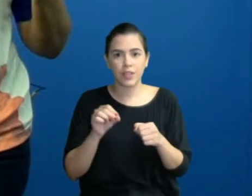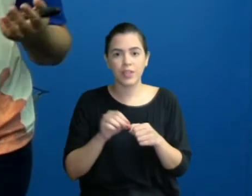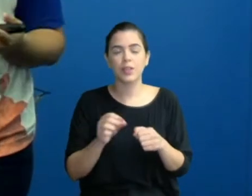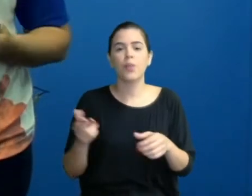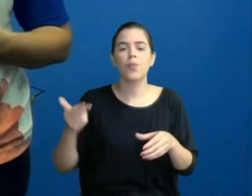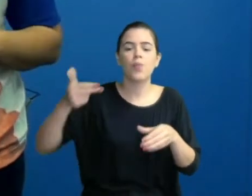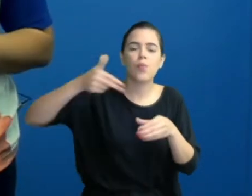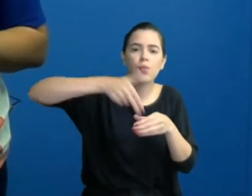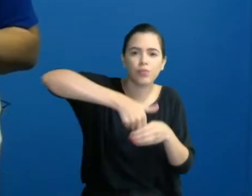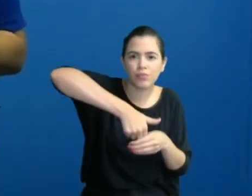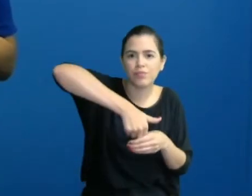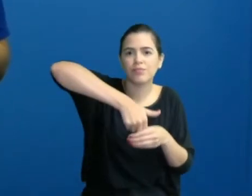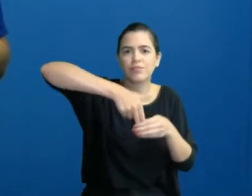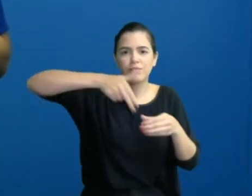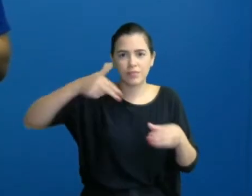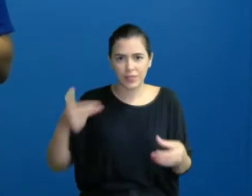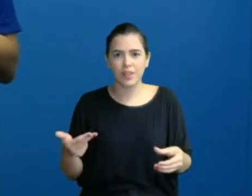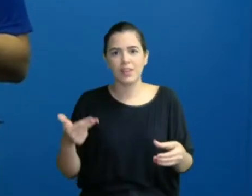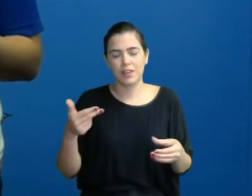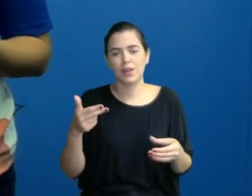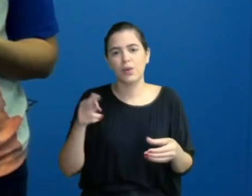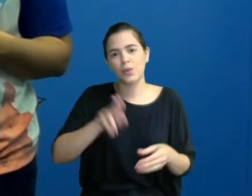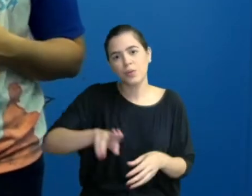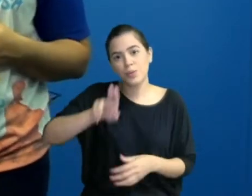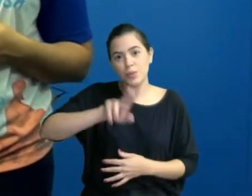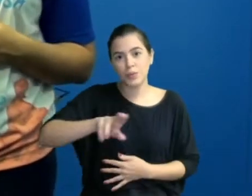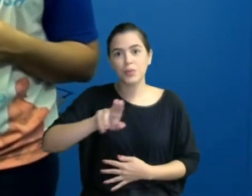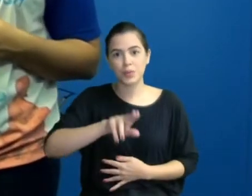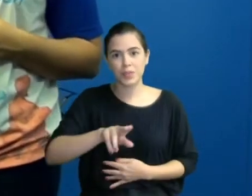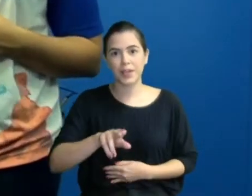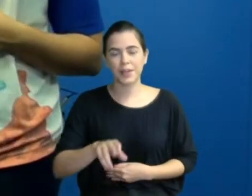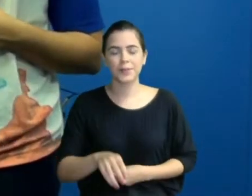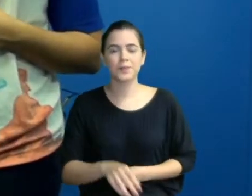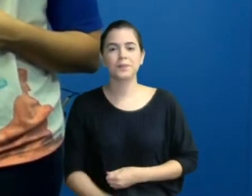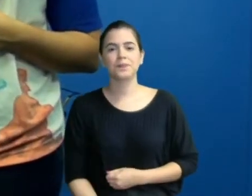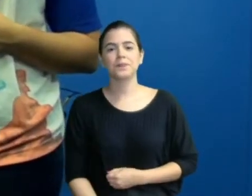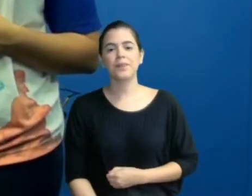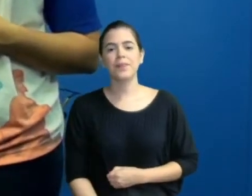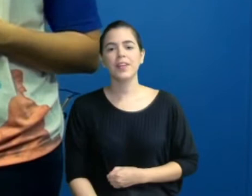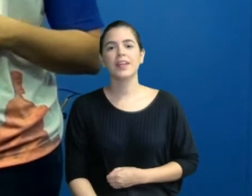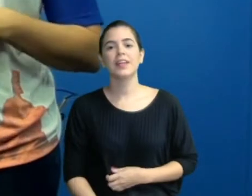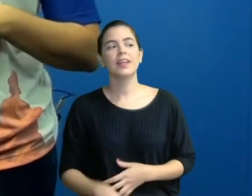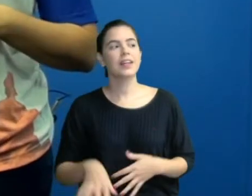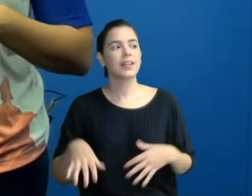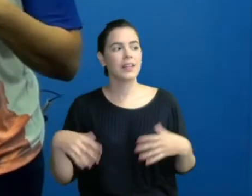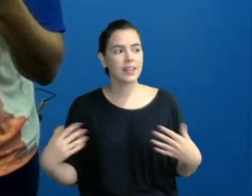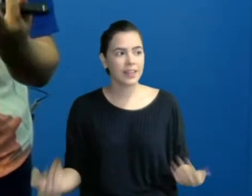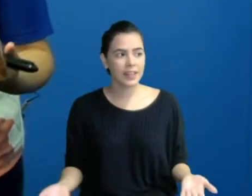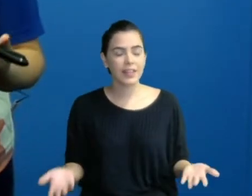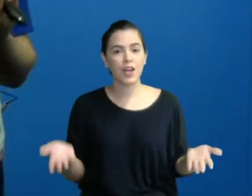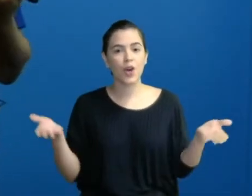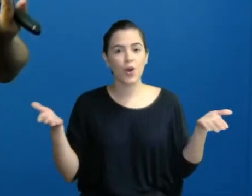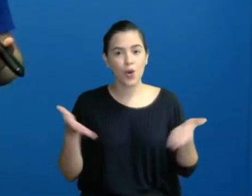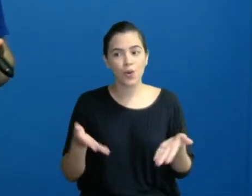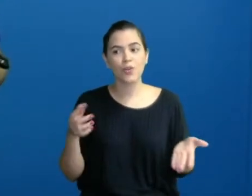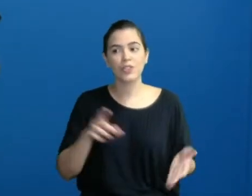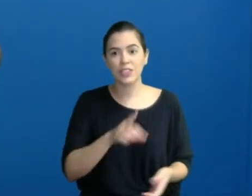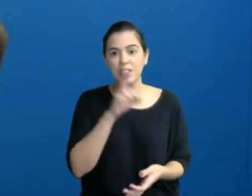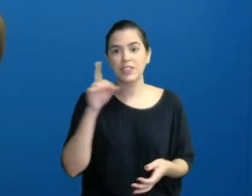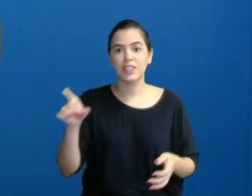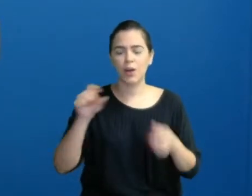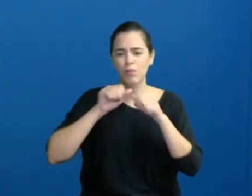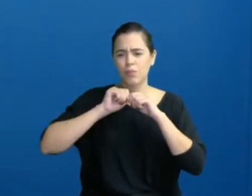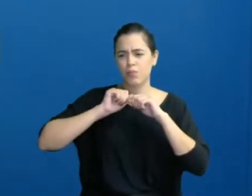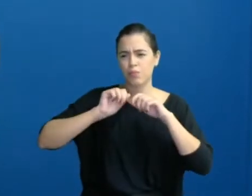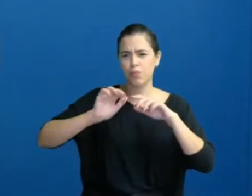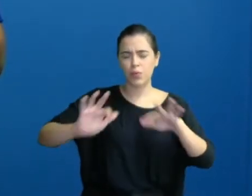óleo diesel, né? O combustível utilizado normalmente é o esse diesel. E hoje em dia se popularizou